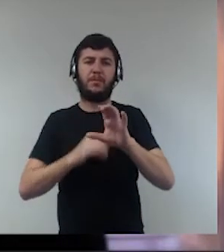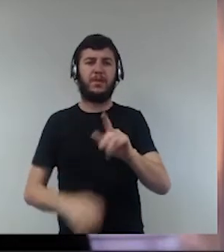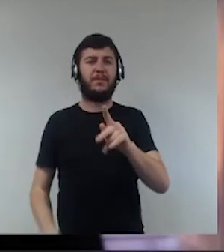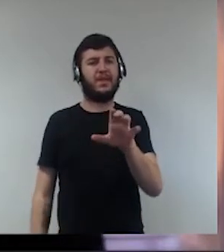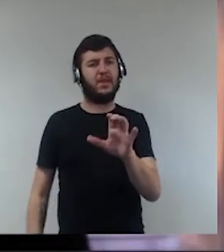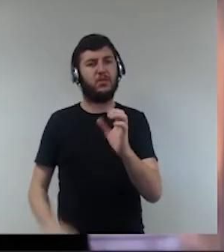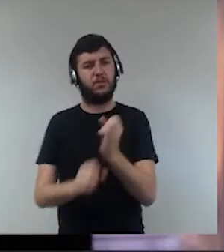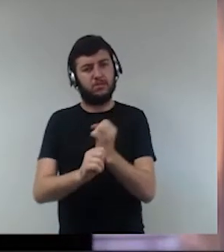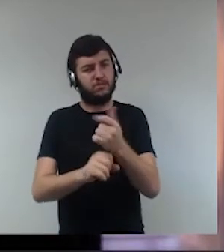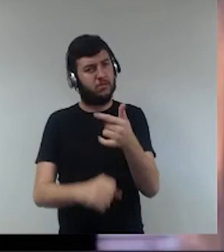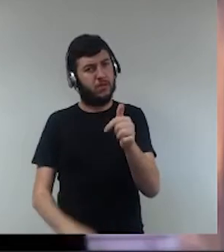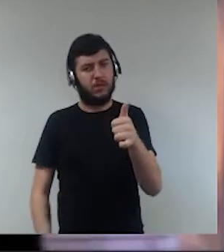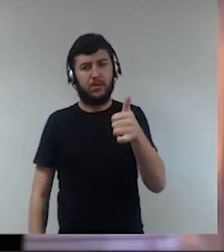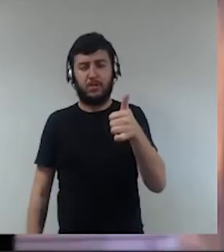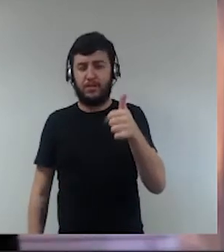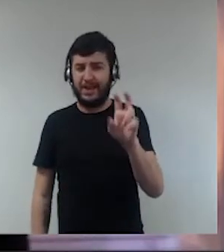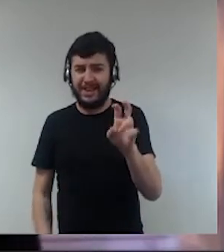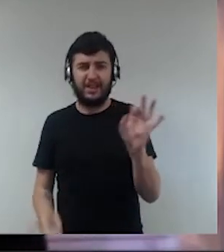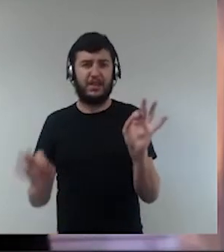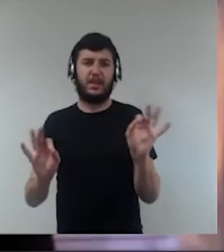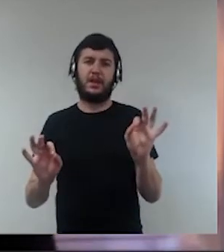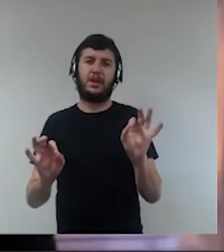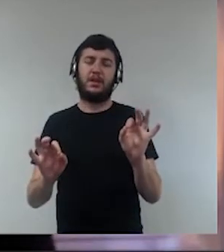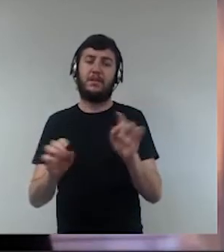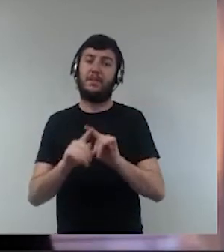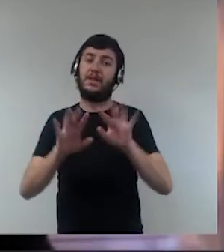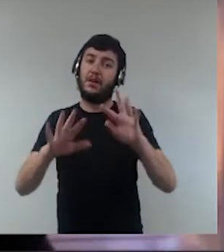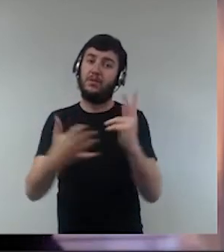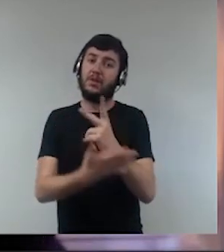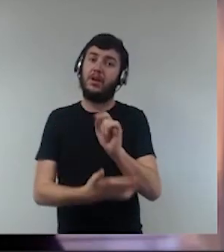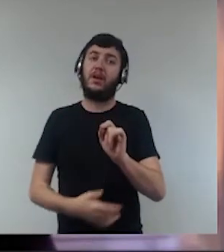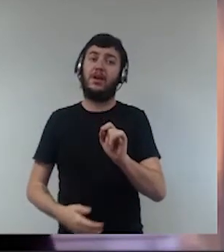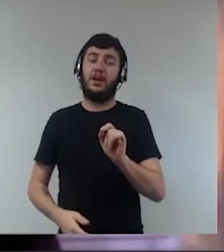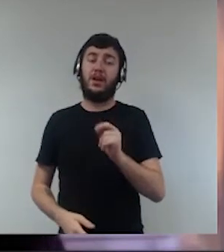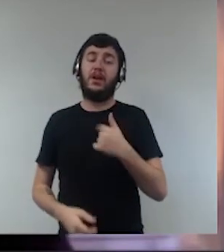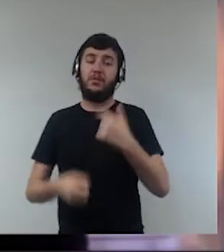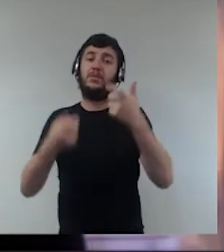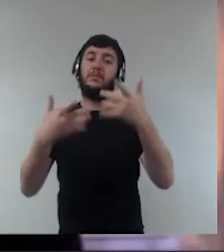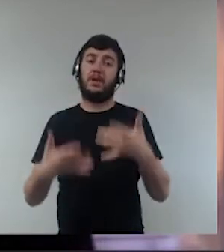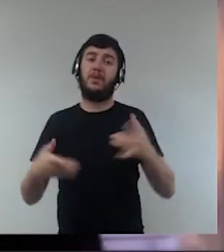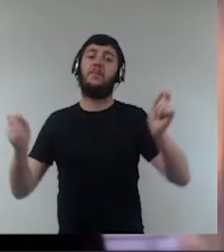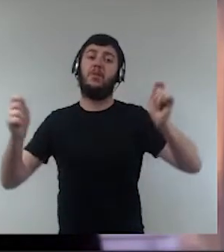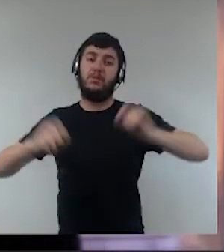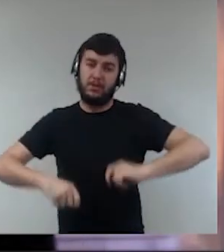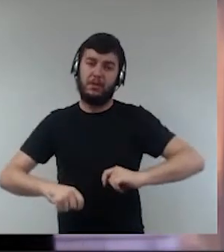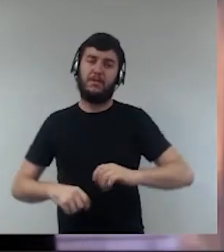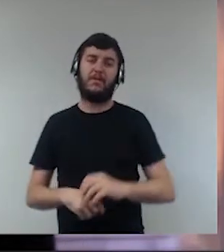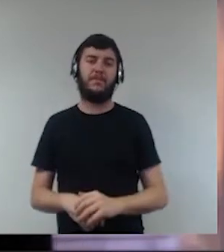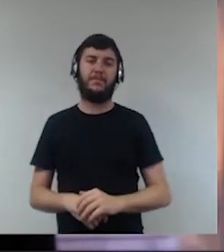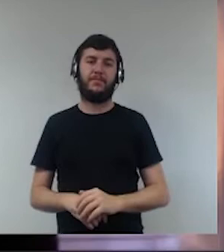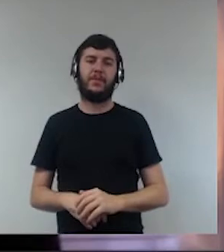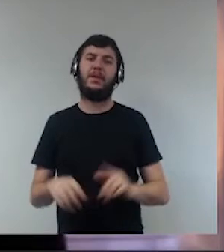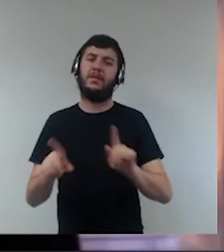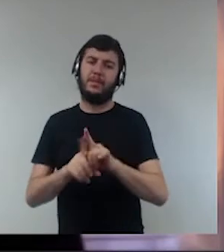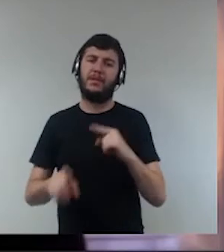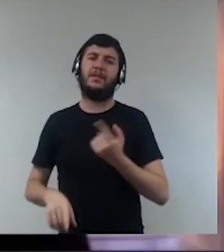Então, eu tenho que dizer isso, que há ainda essa possibilidade, diante da deficiência da legislação federal, diante